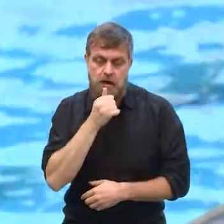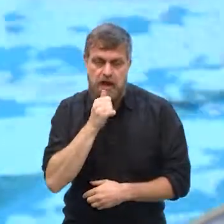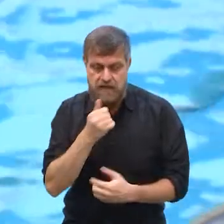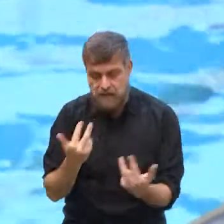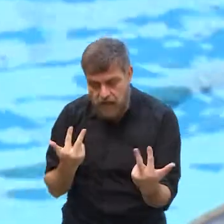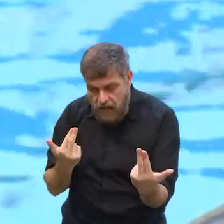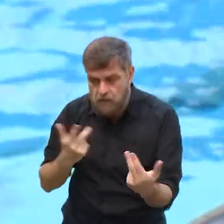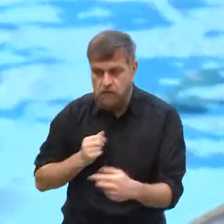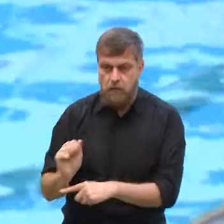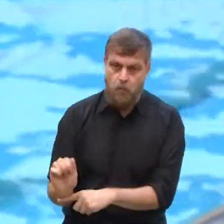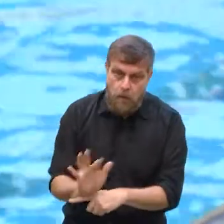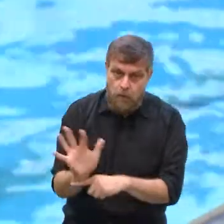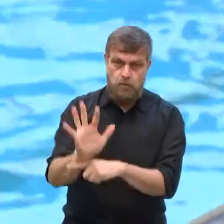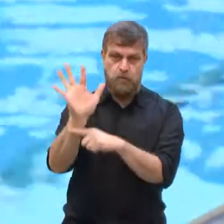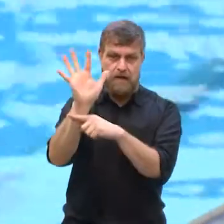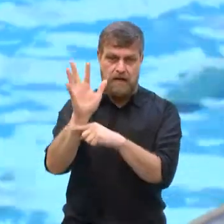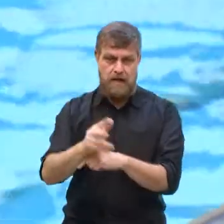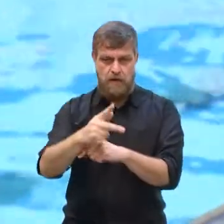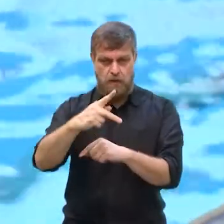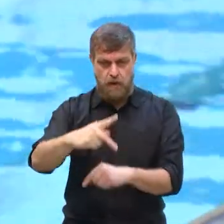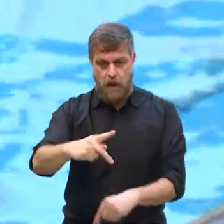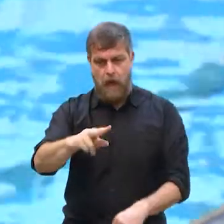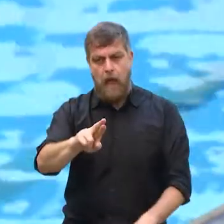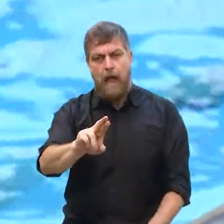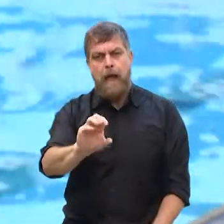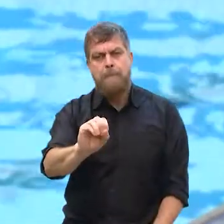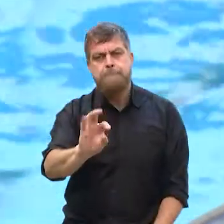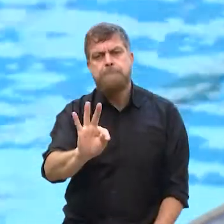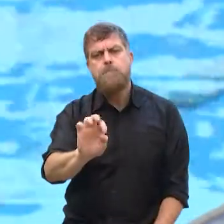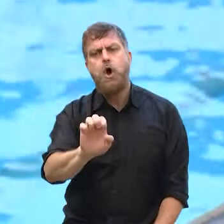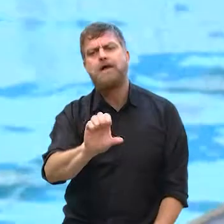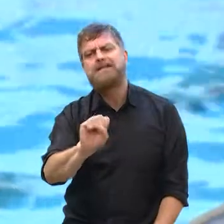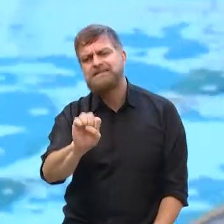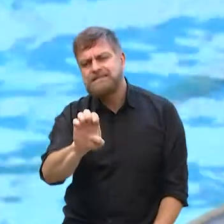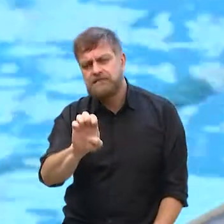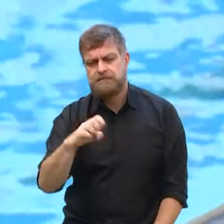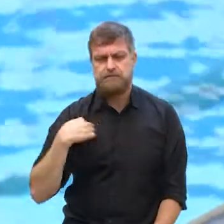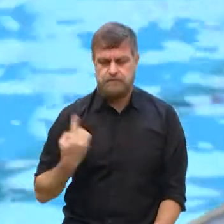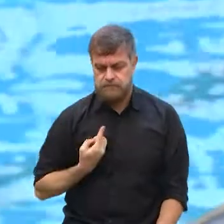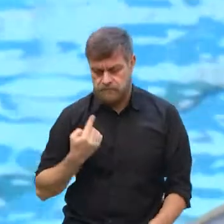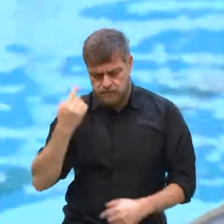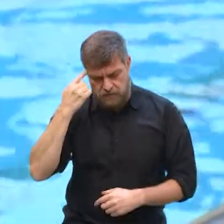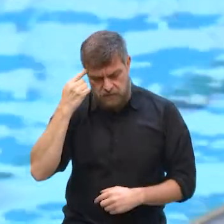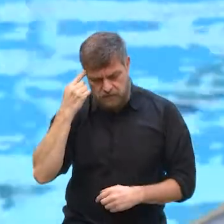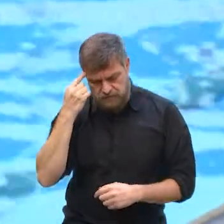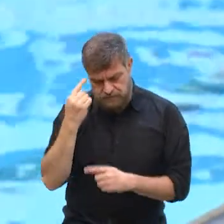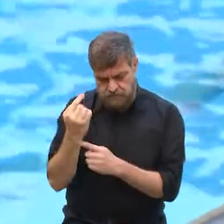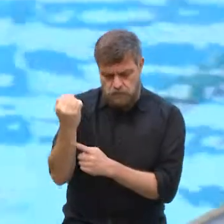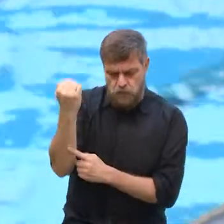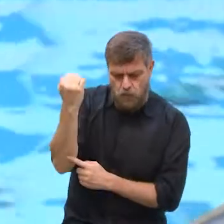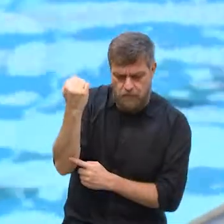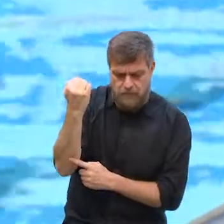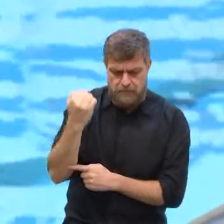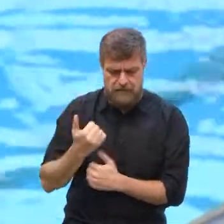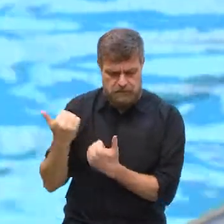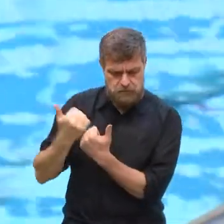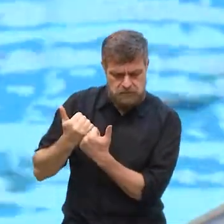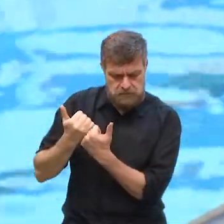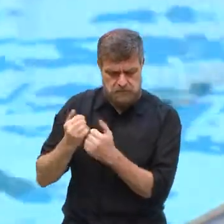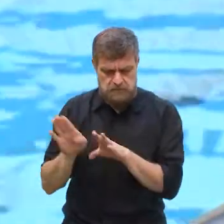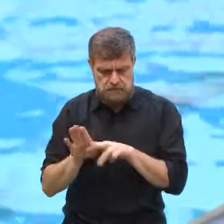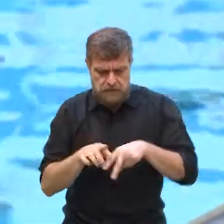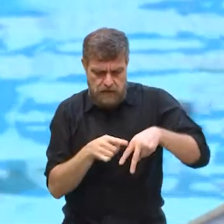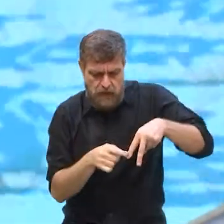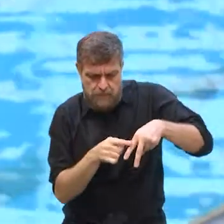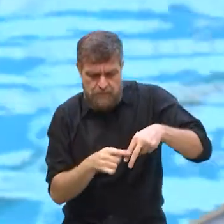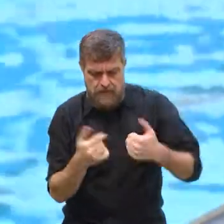o custo é alto ainda. E aí foi por isso, né? Foi de repente desenvolver um braço mecânico, alguma prótese e